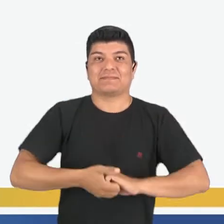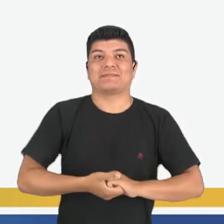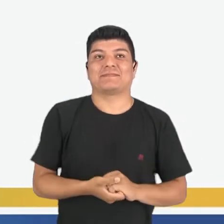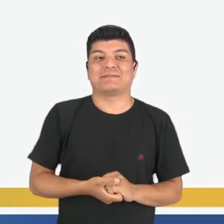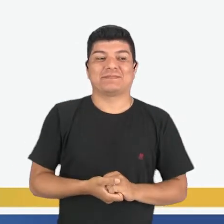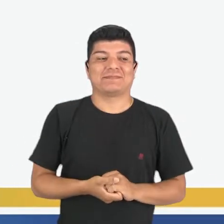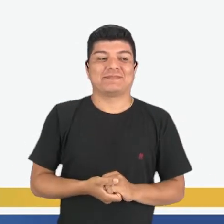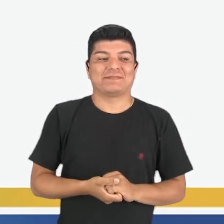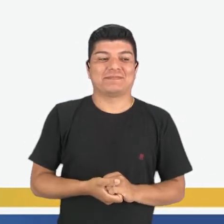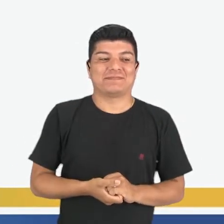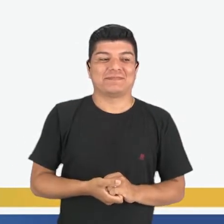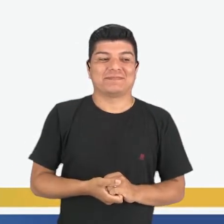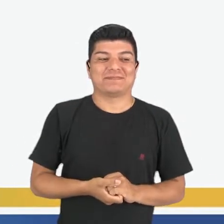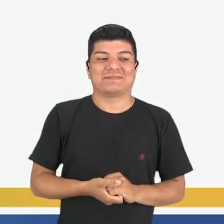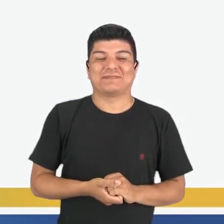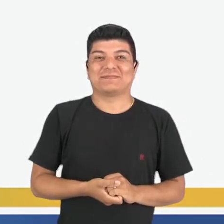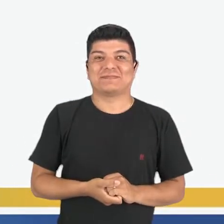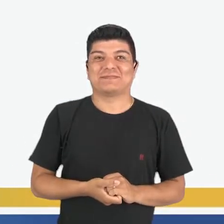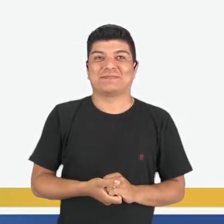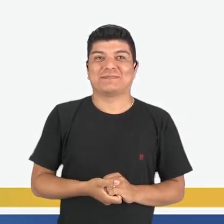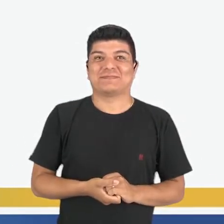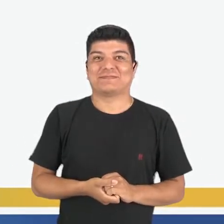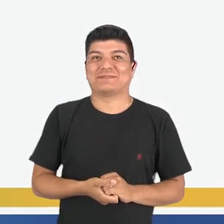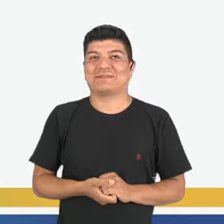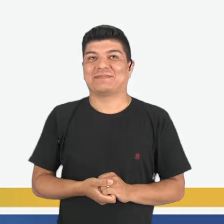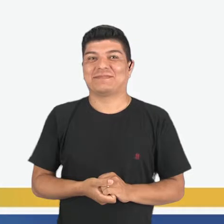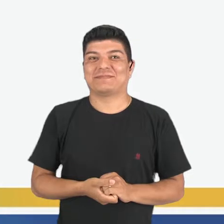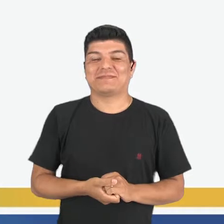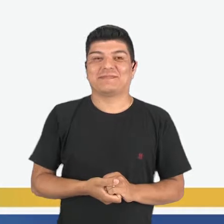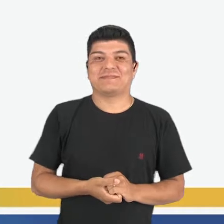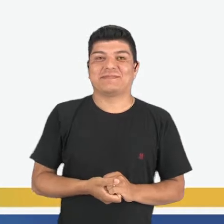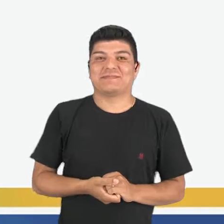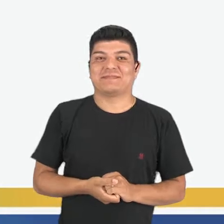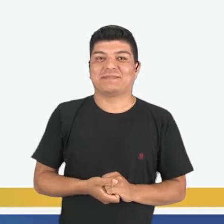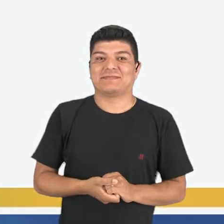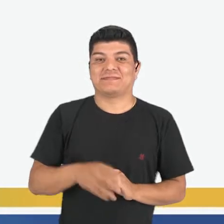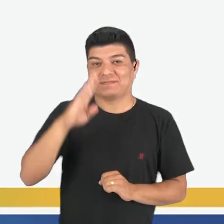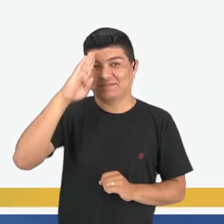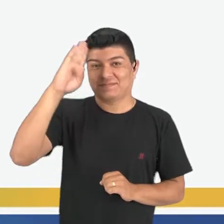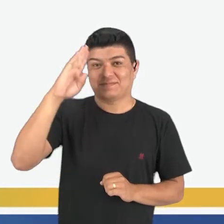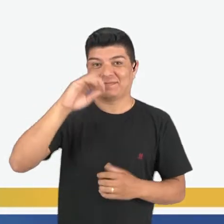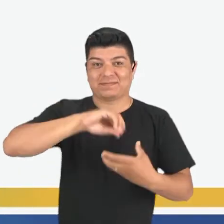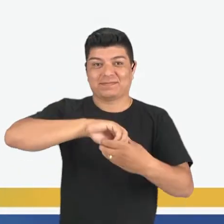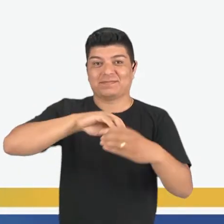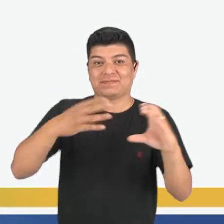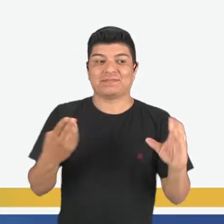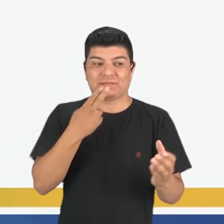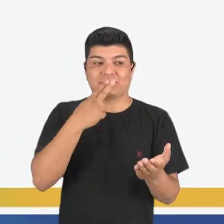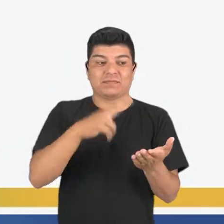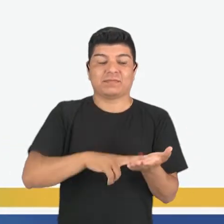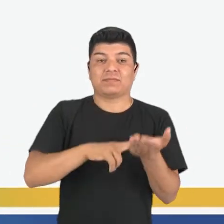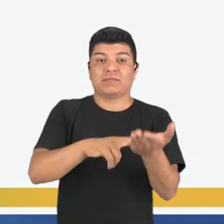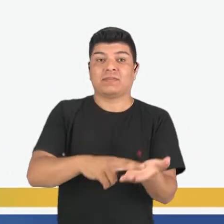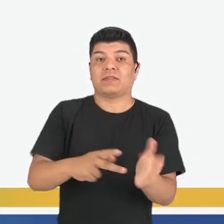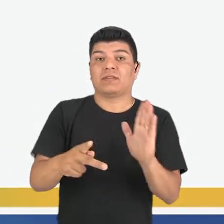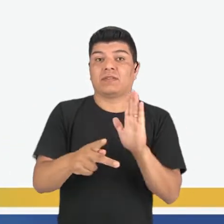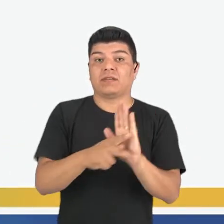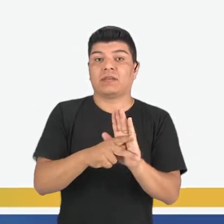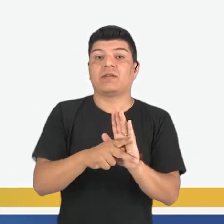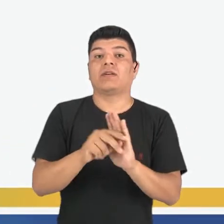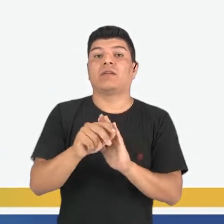Características. É como essa carta é, Ó, as principais características da carta pessoal